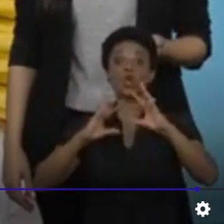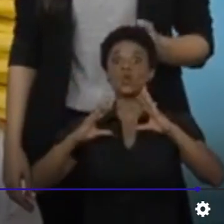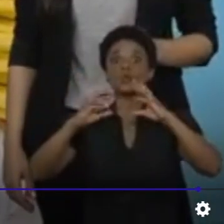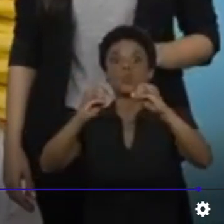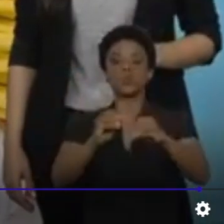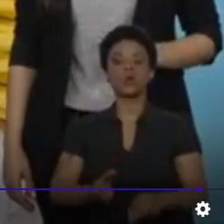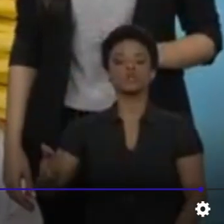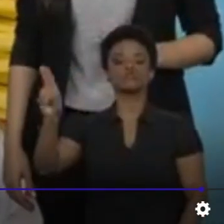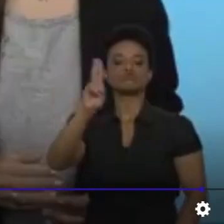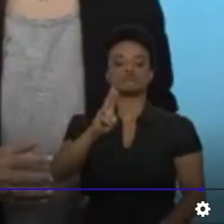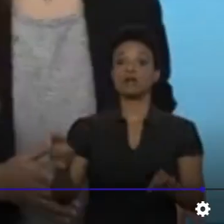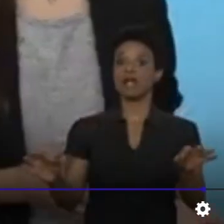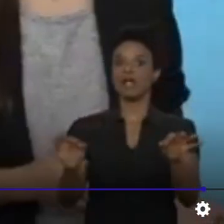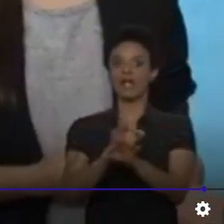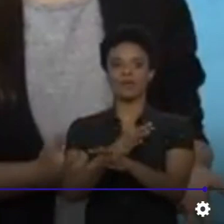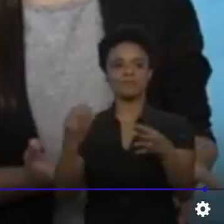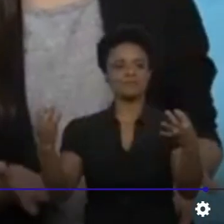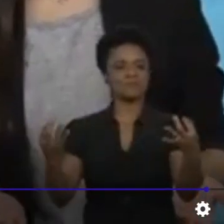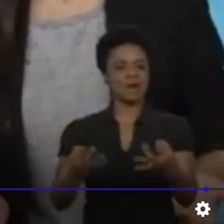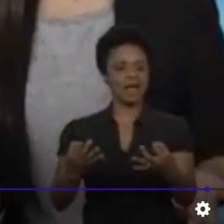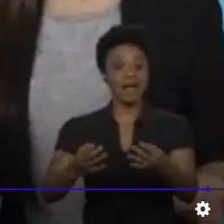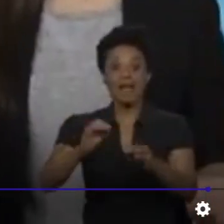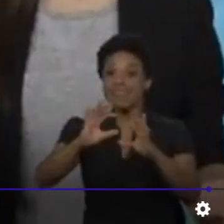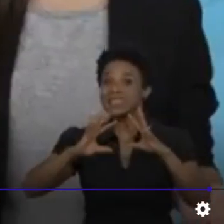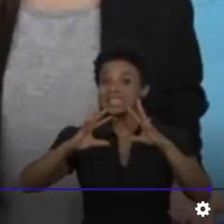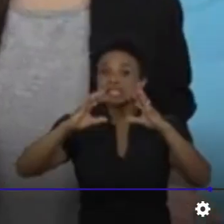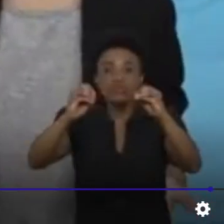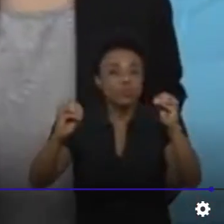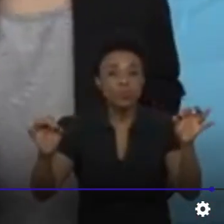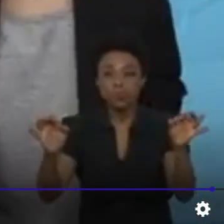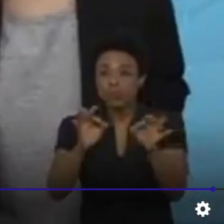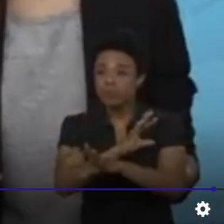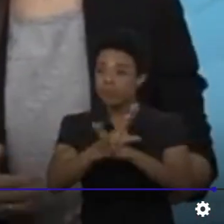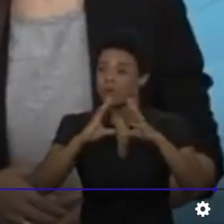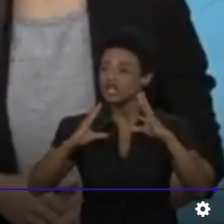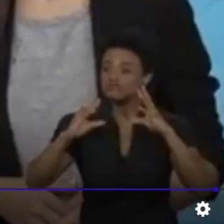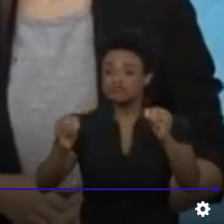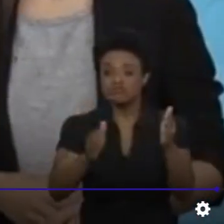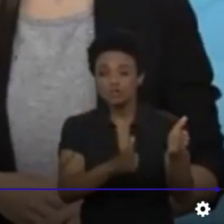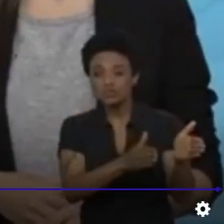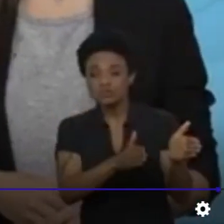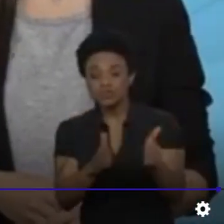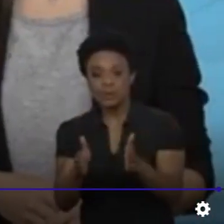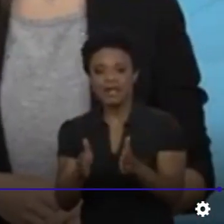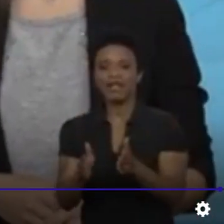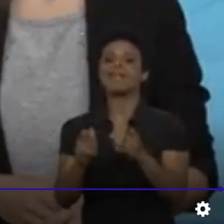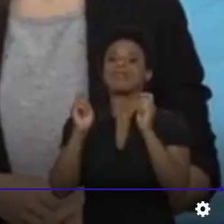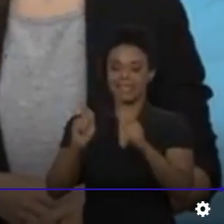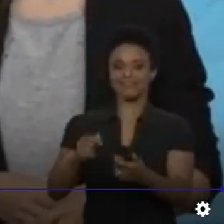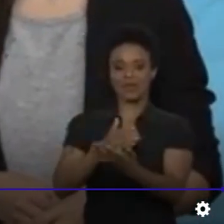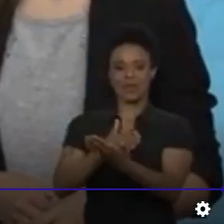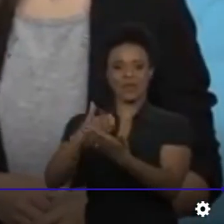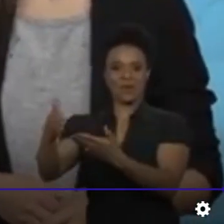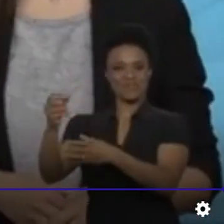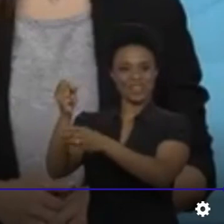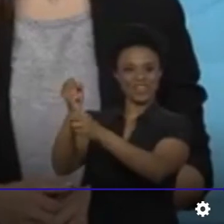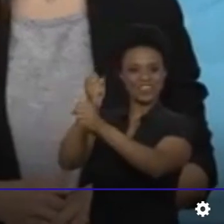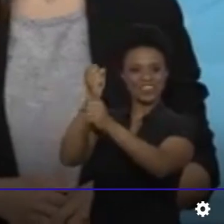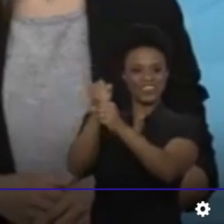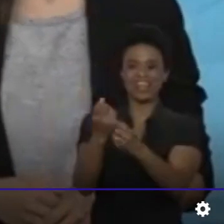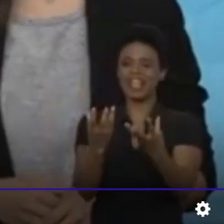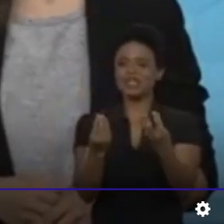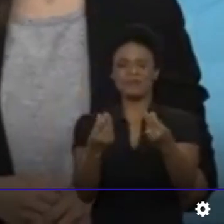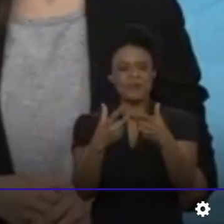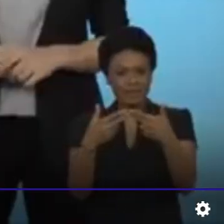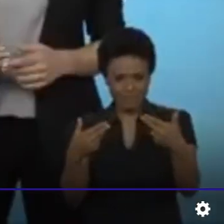para a execução da obra. Só após todos esses processos, estaremos então prontos para iniciarmos. Temos muito o que fazer,